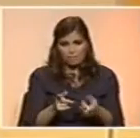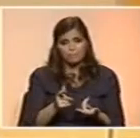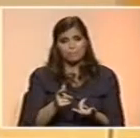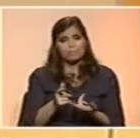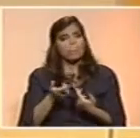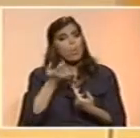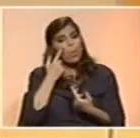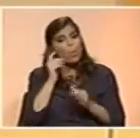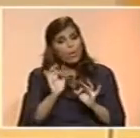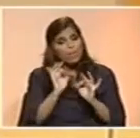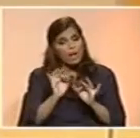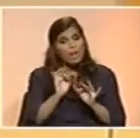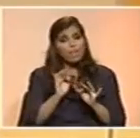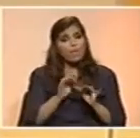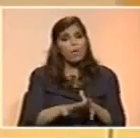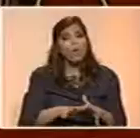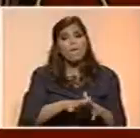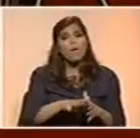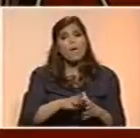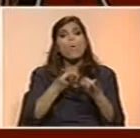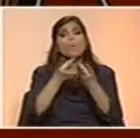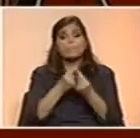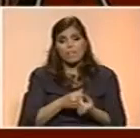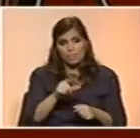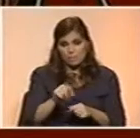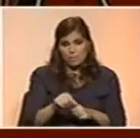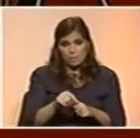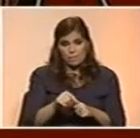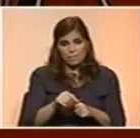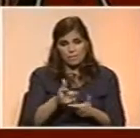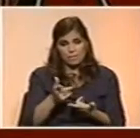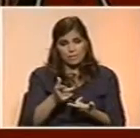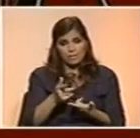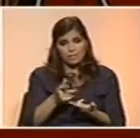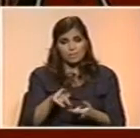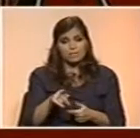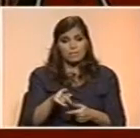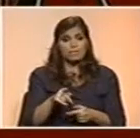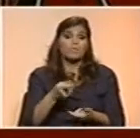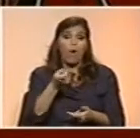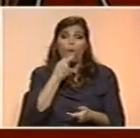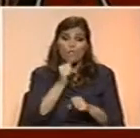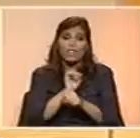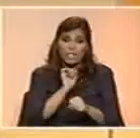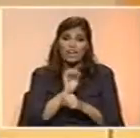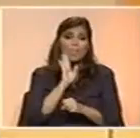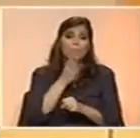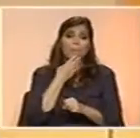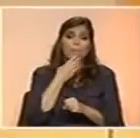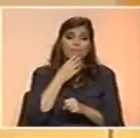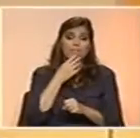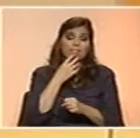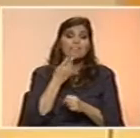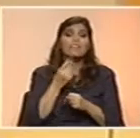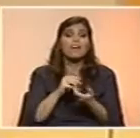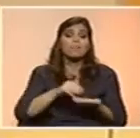às quantidades também, não é? Exatamente. Já dizia Paracelsus que o veneno vai depender da dose. Portanto, acho que aqui a questão dos extremos é que tem que